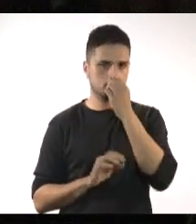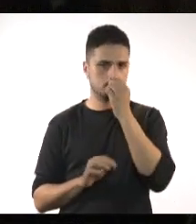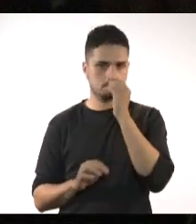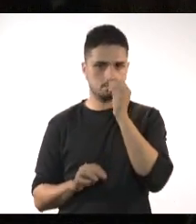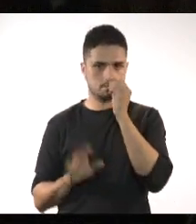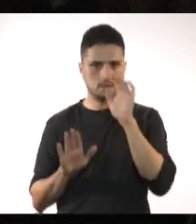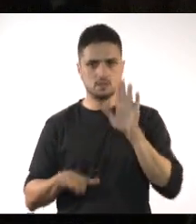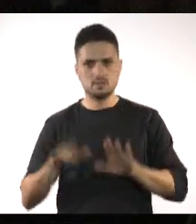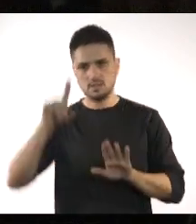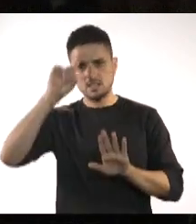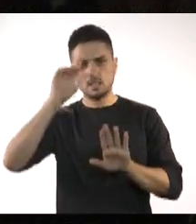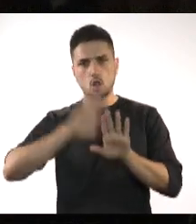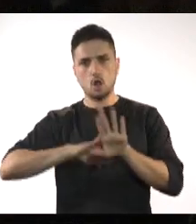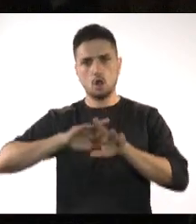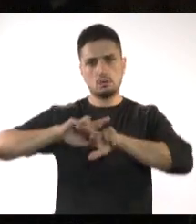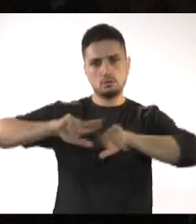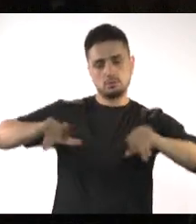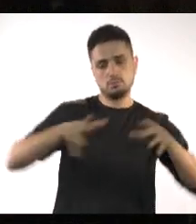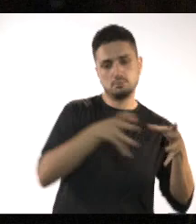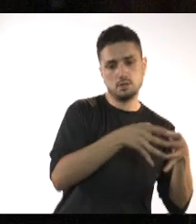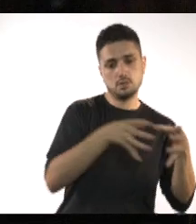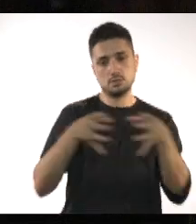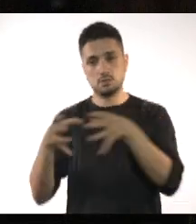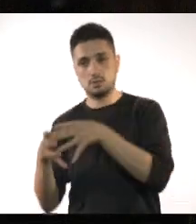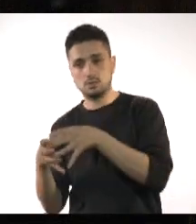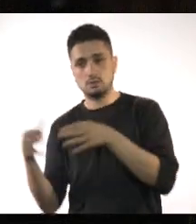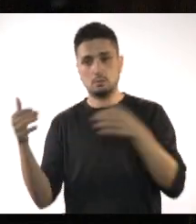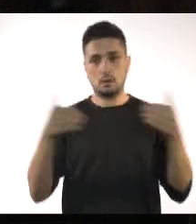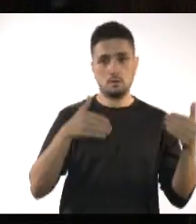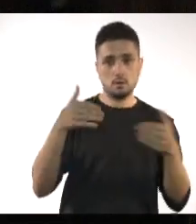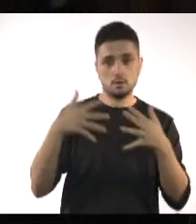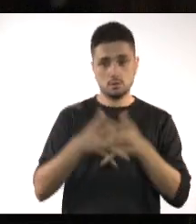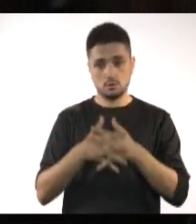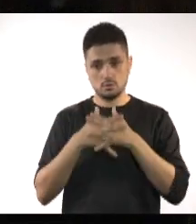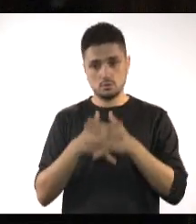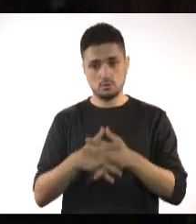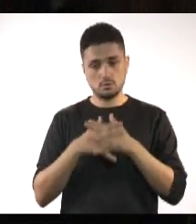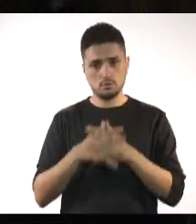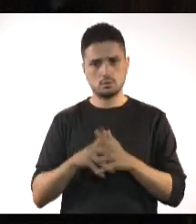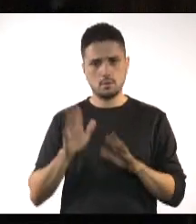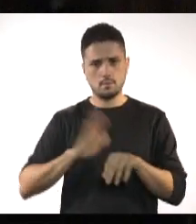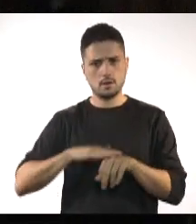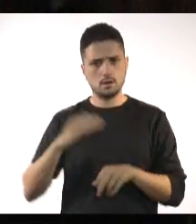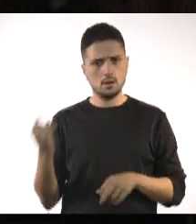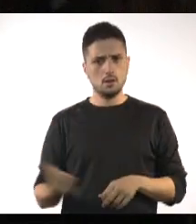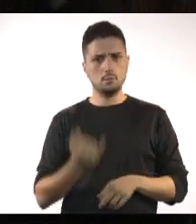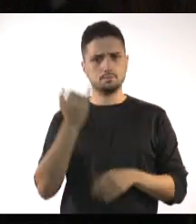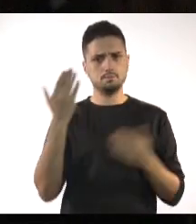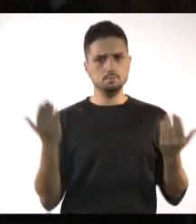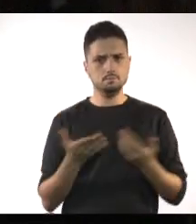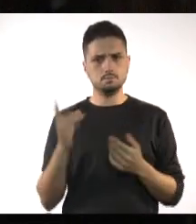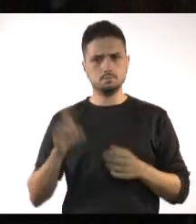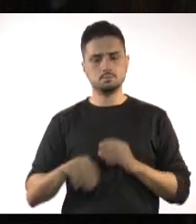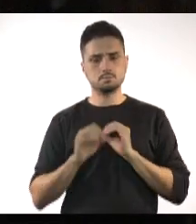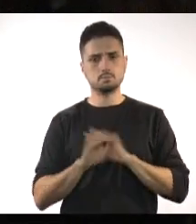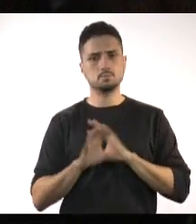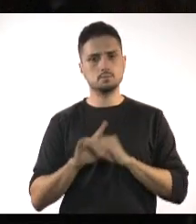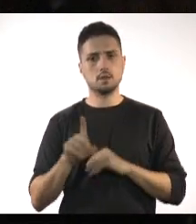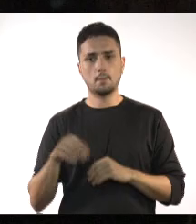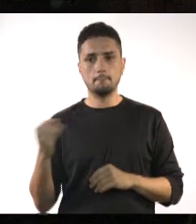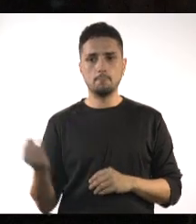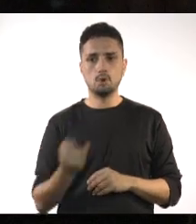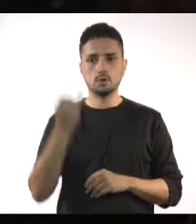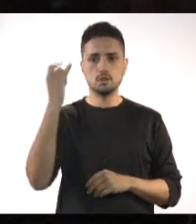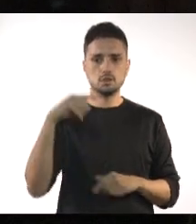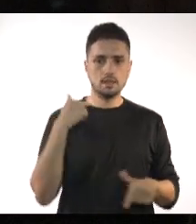nas polarizações político-partidárias que nos confundem, o mais importante que a igreja pode nos ensinar o que importa é aquele trabalho